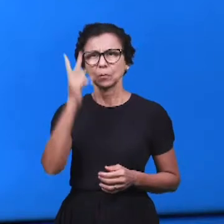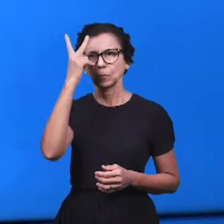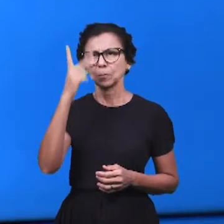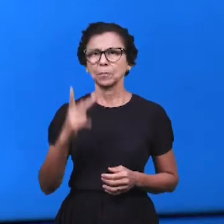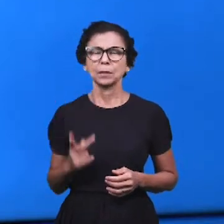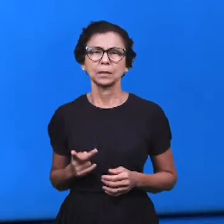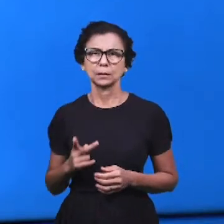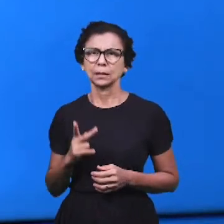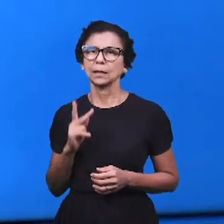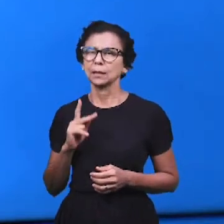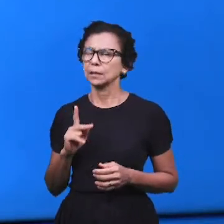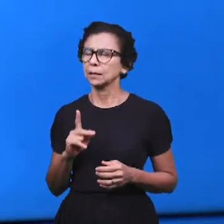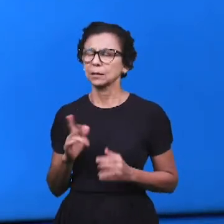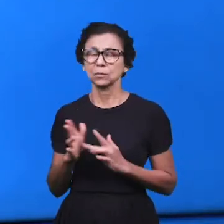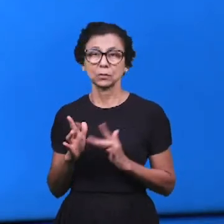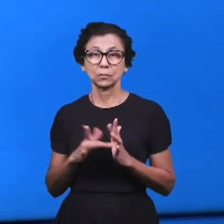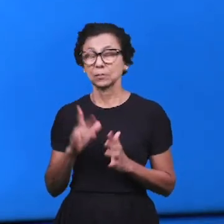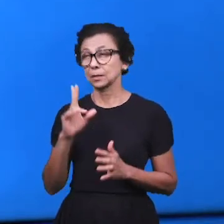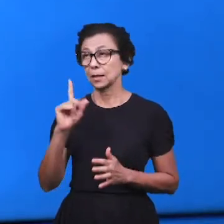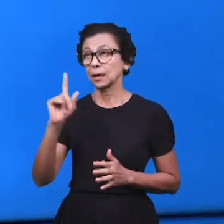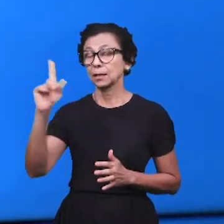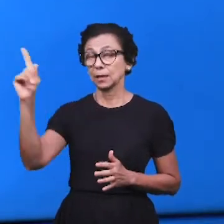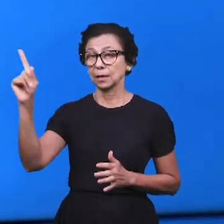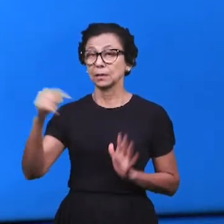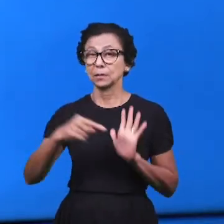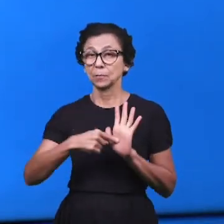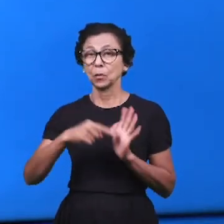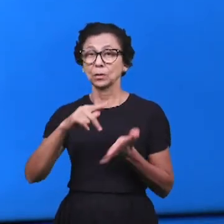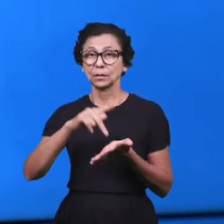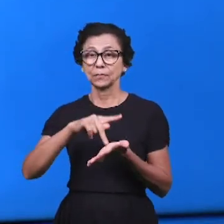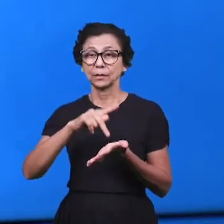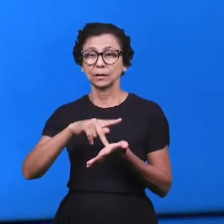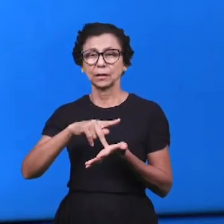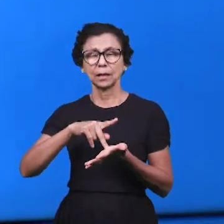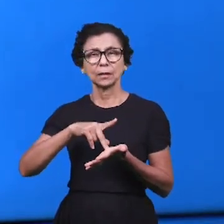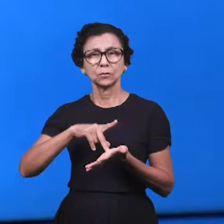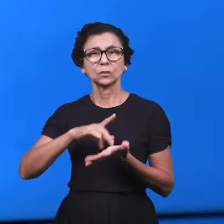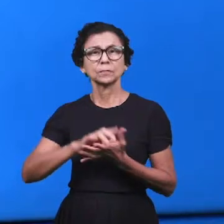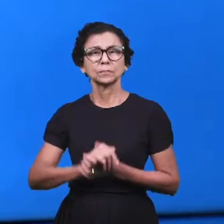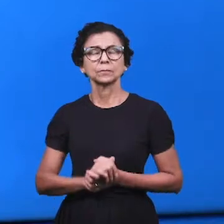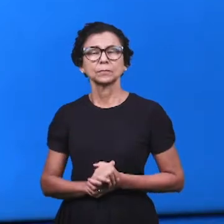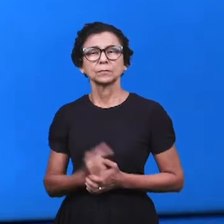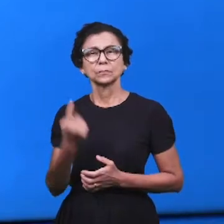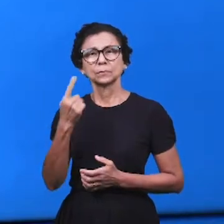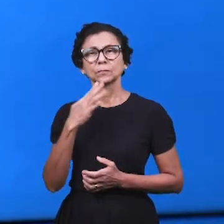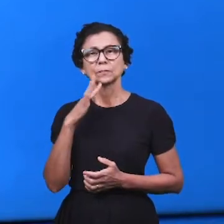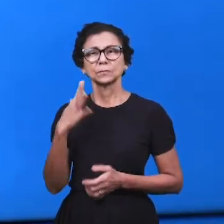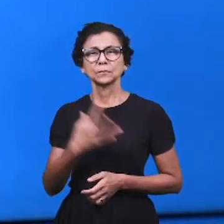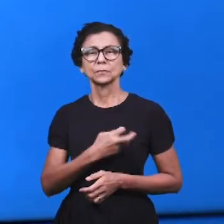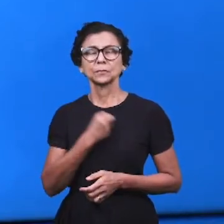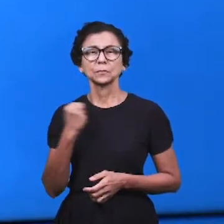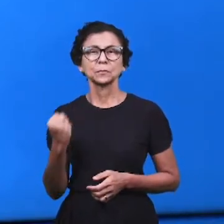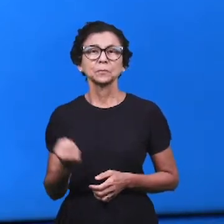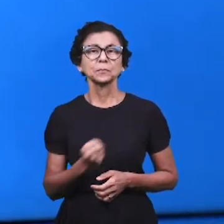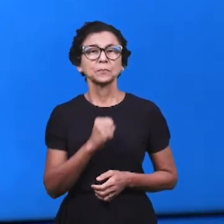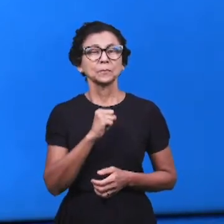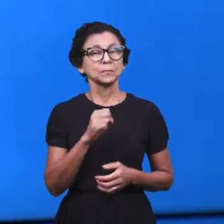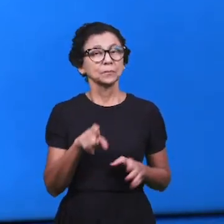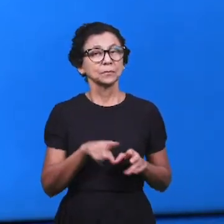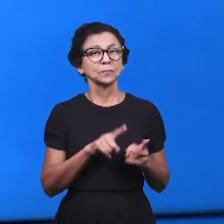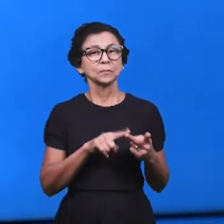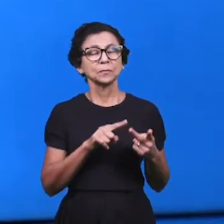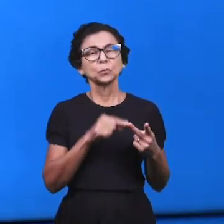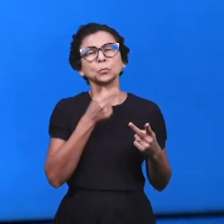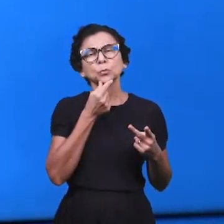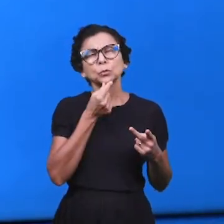da eternidade e ele revela a verdade absoluta de Jesus como Salvador. E a resposta do João foi muito bem